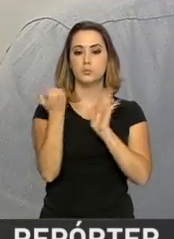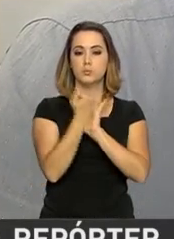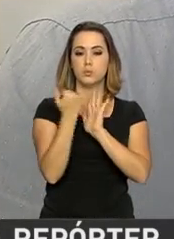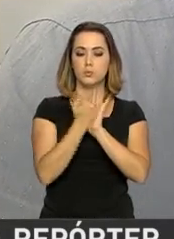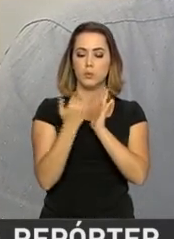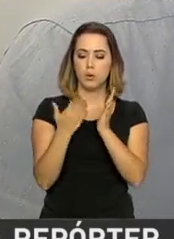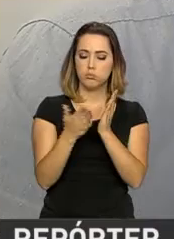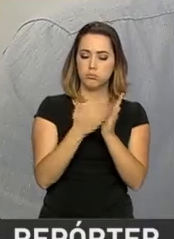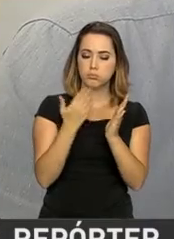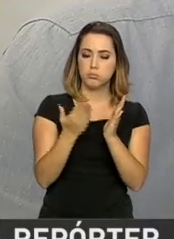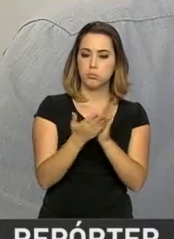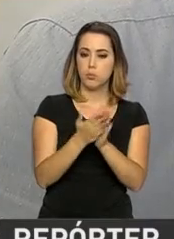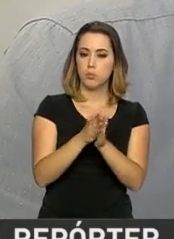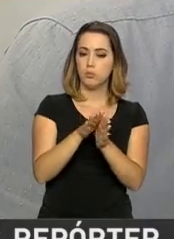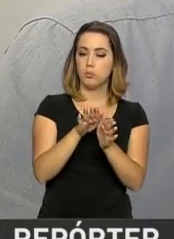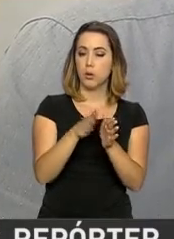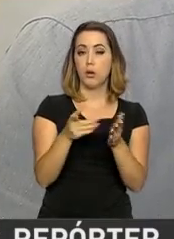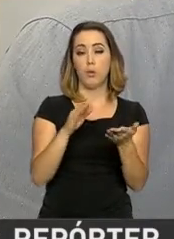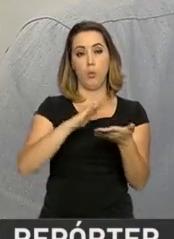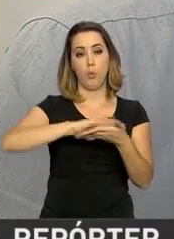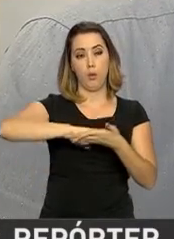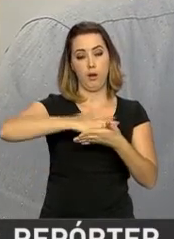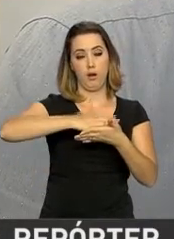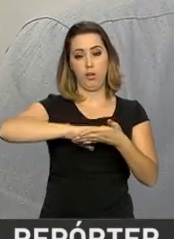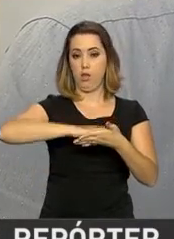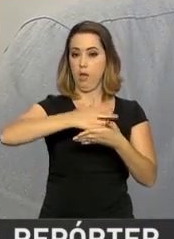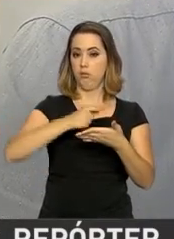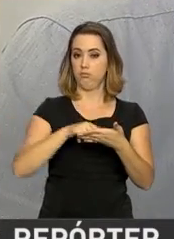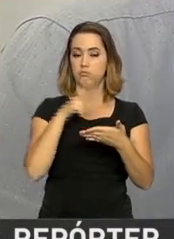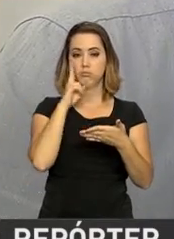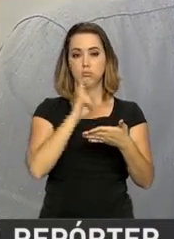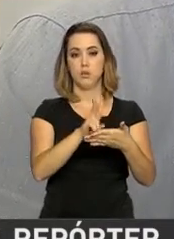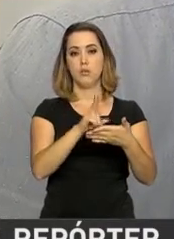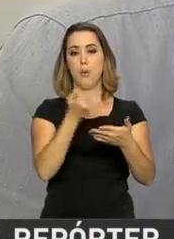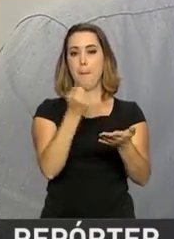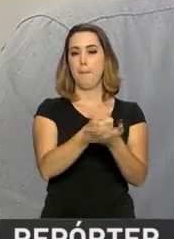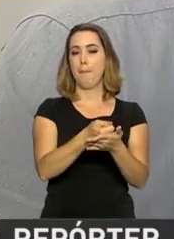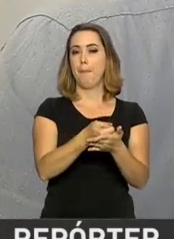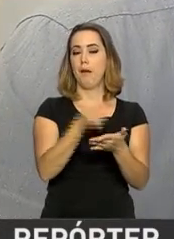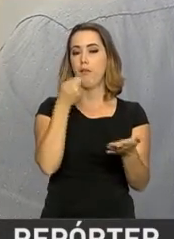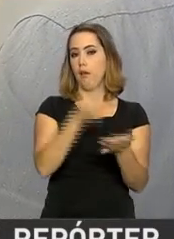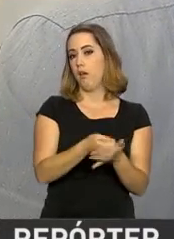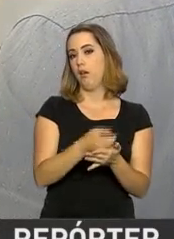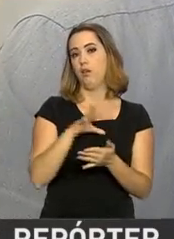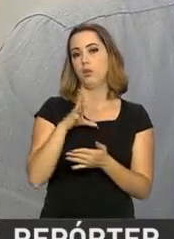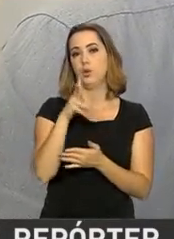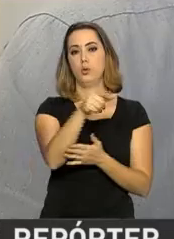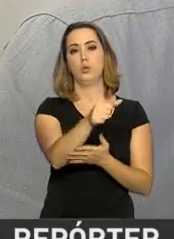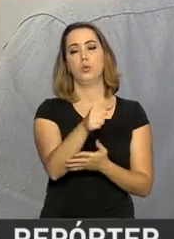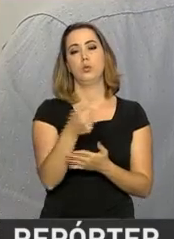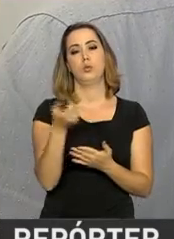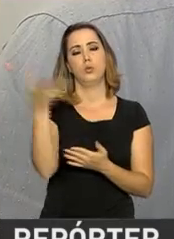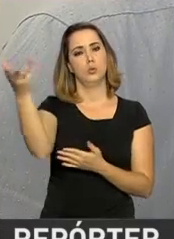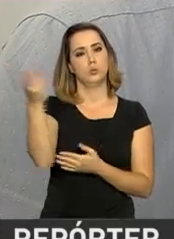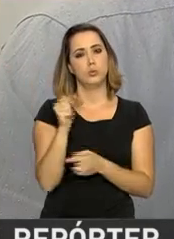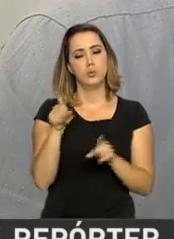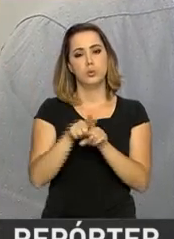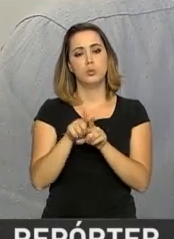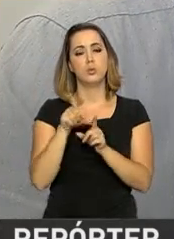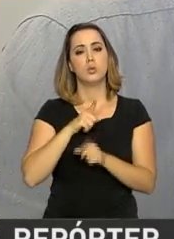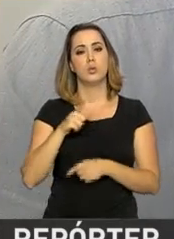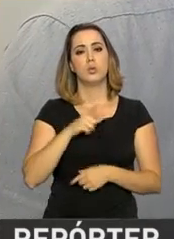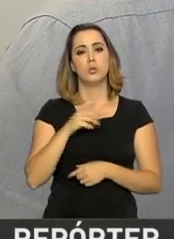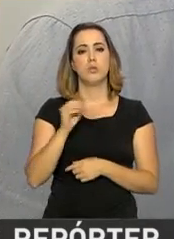do ano seguinte mas há uma percepção de que existe um grau de pessoas um número ainda de meio de 5%